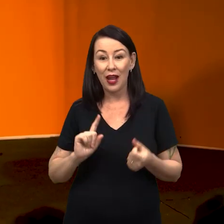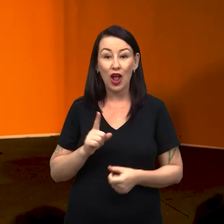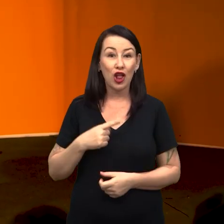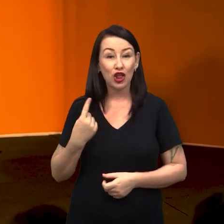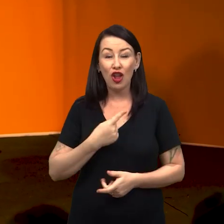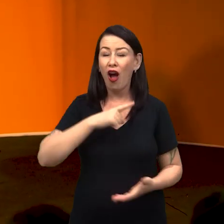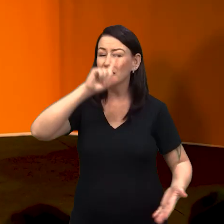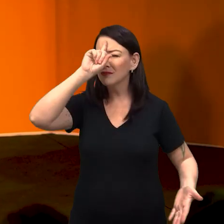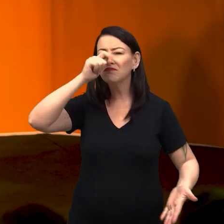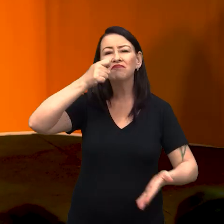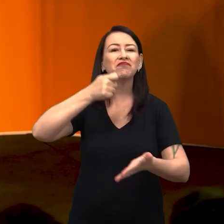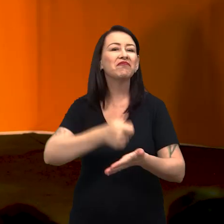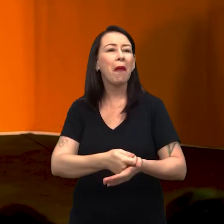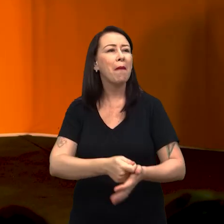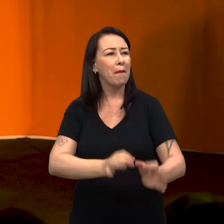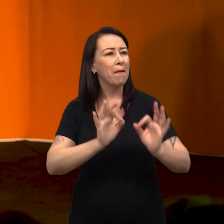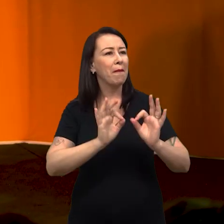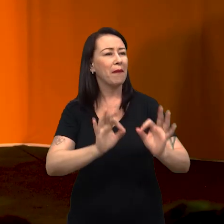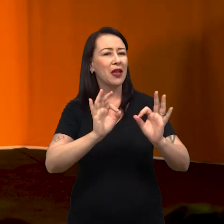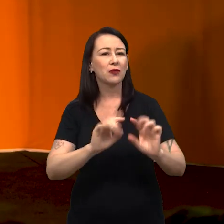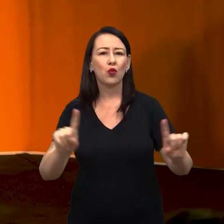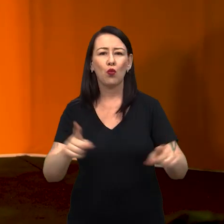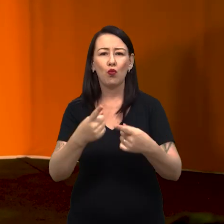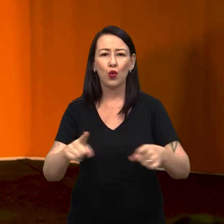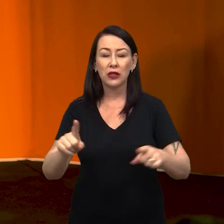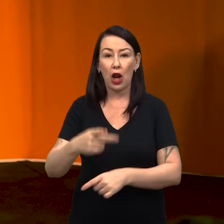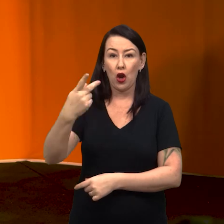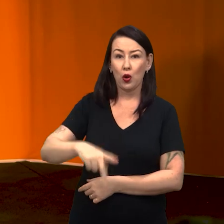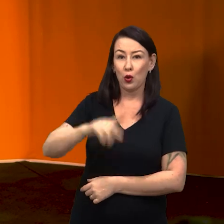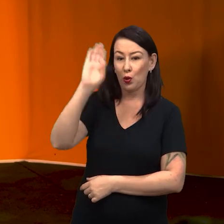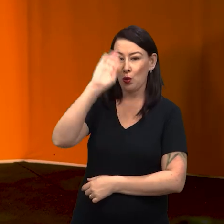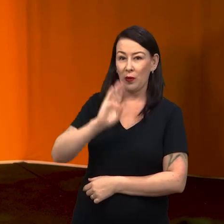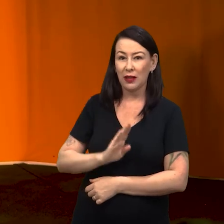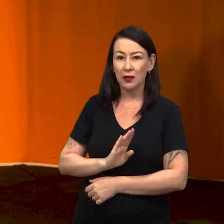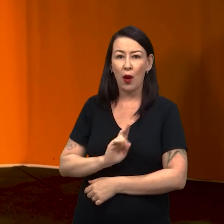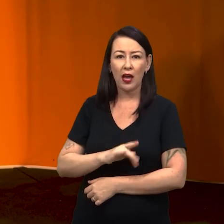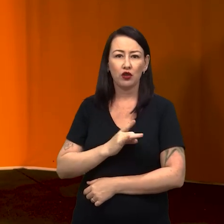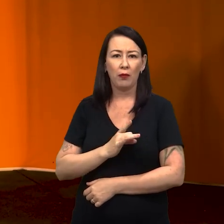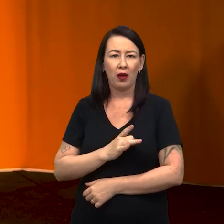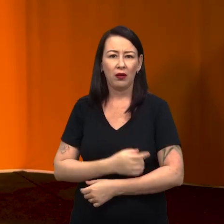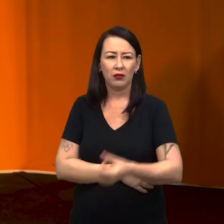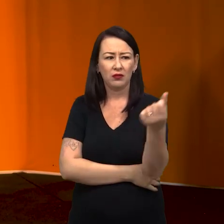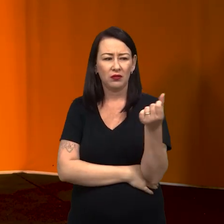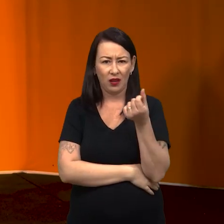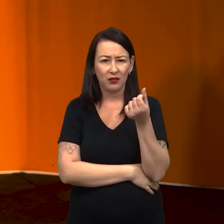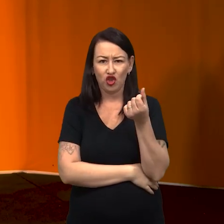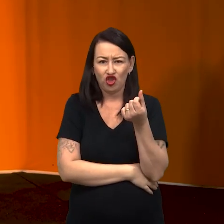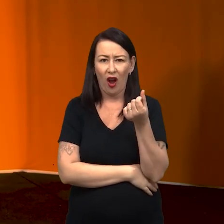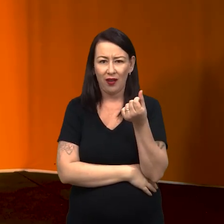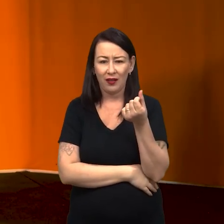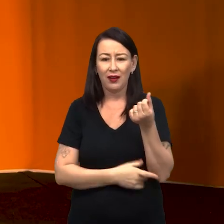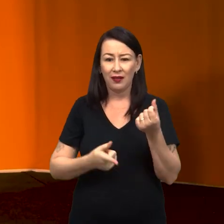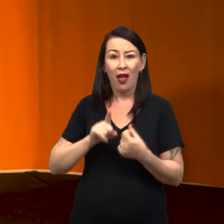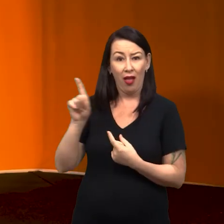afirmar que as canções de ninar brasileiras são de medo. Eu pesquiso, Joaquim